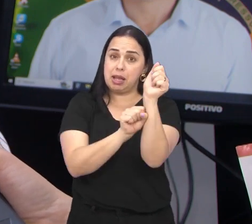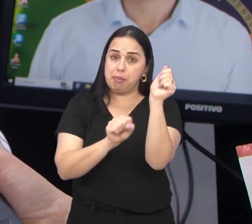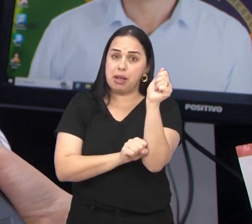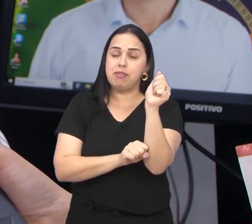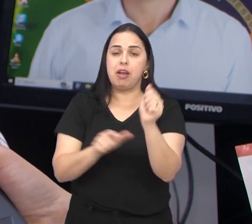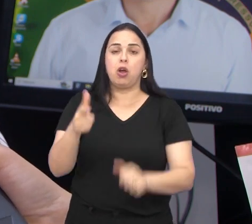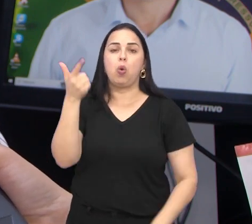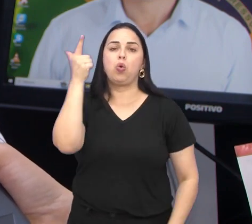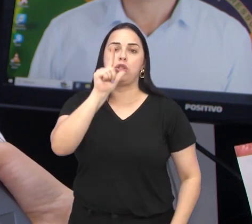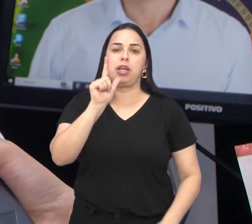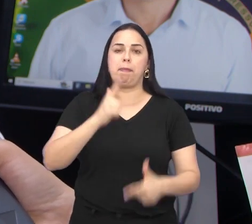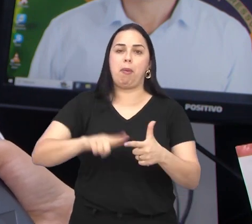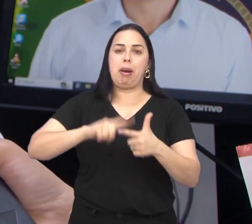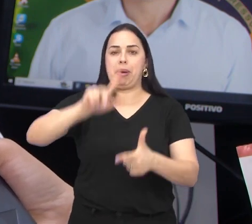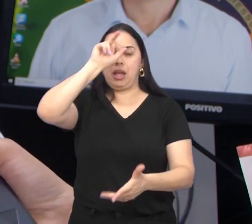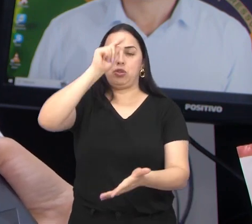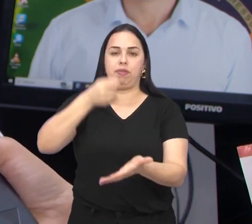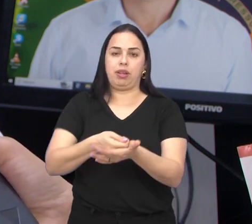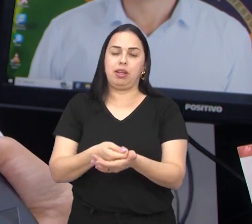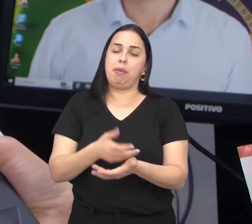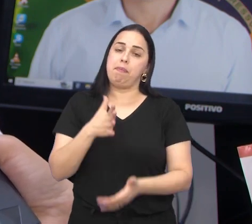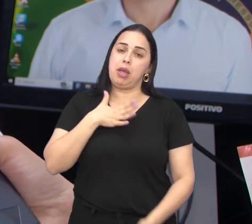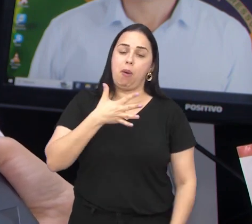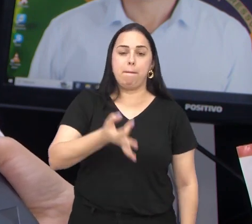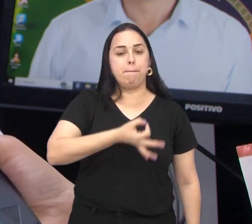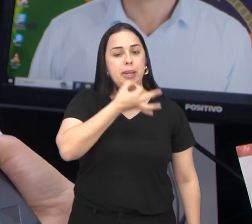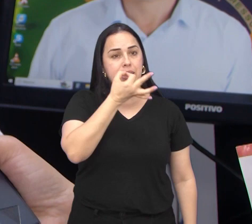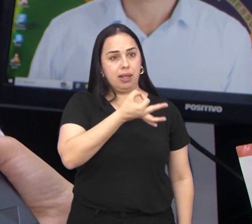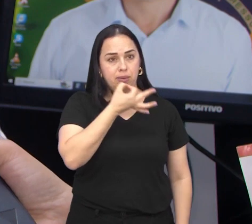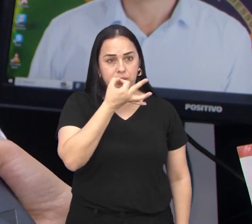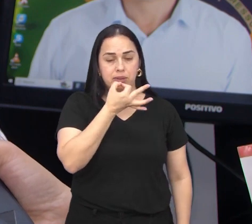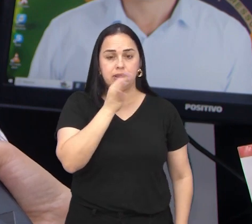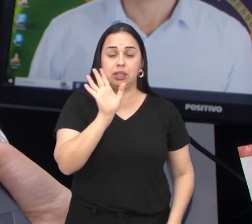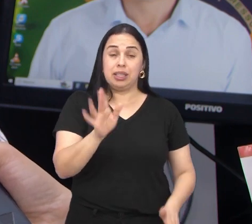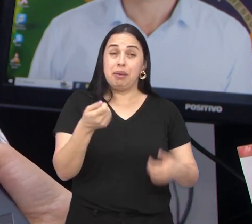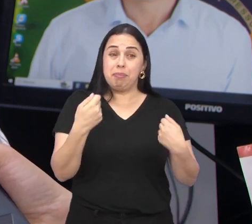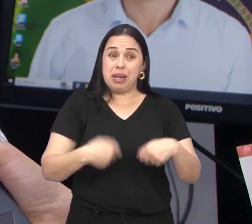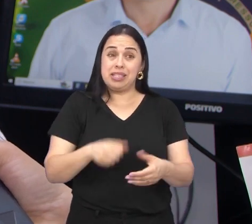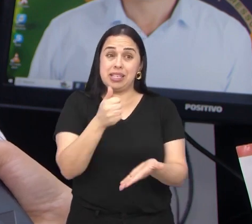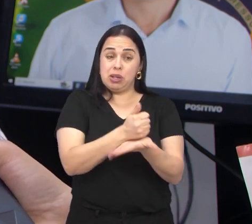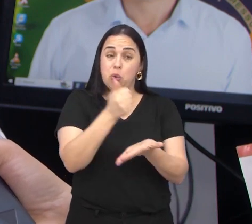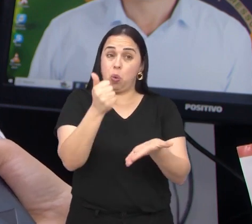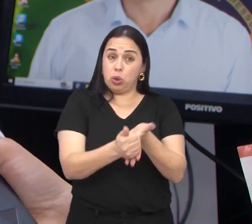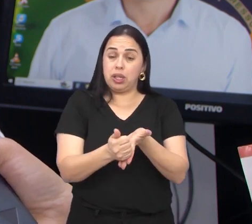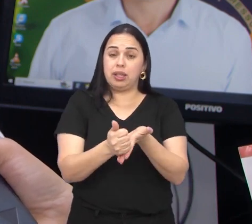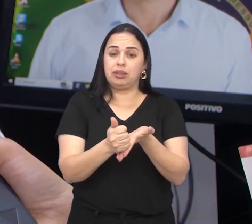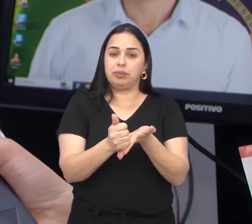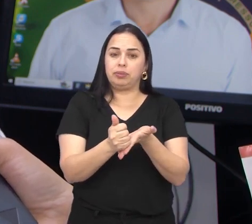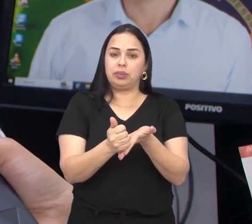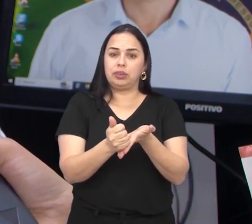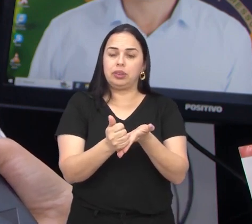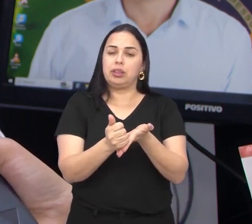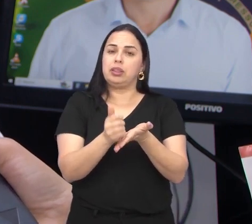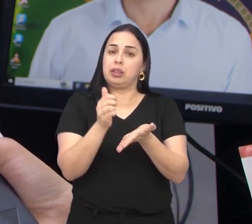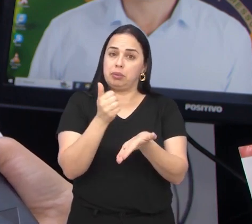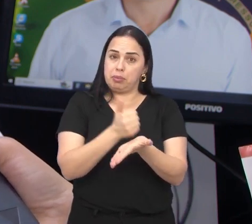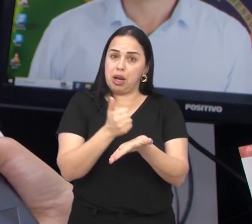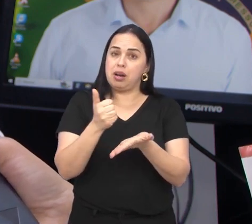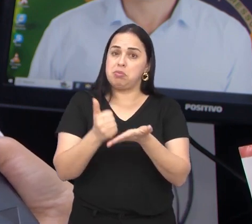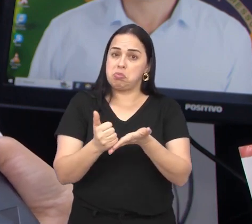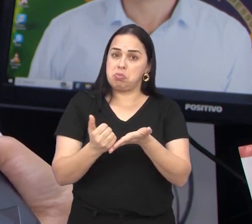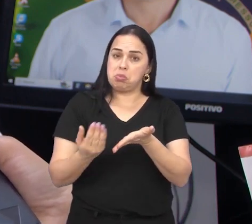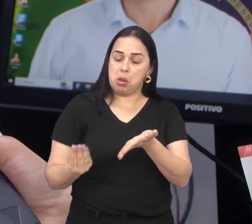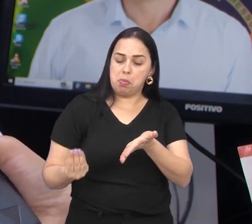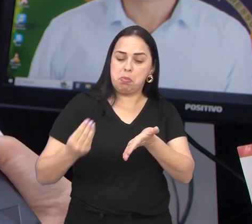Sabesp, vai conseguir resolver esse problema. Acho que o contrato deve ter realmente uma